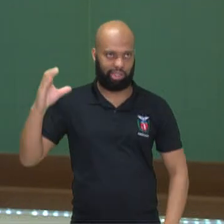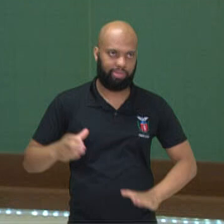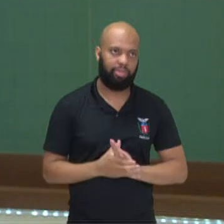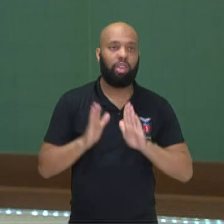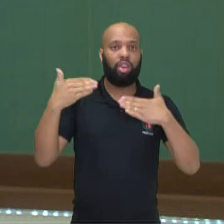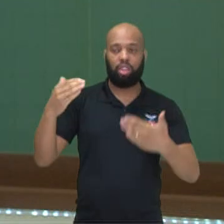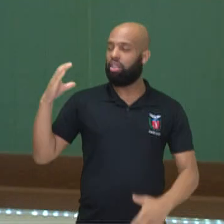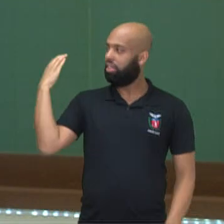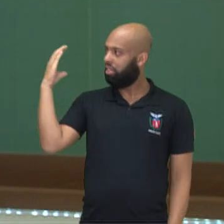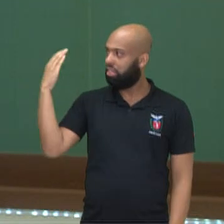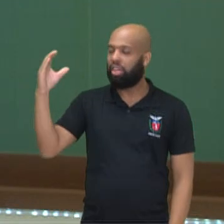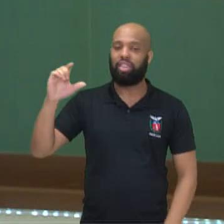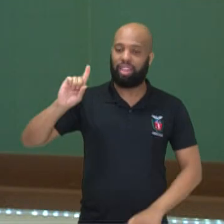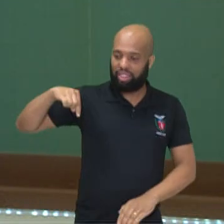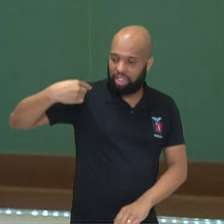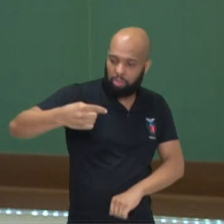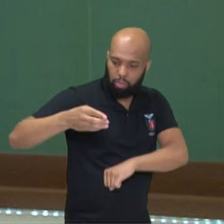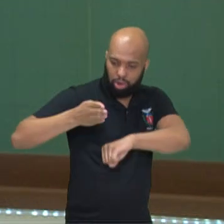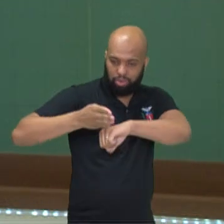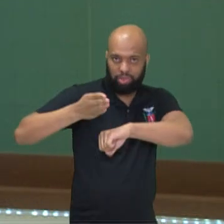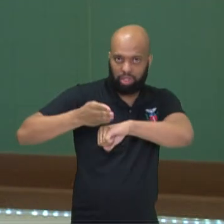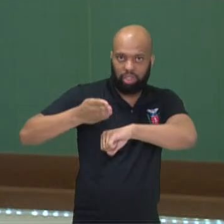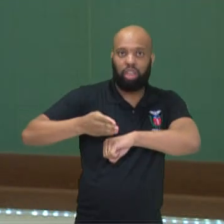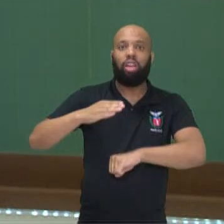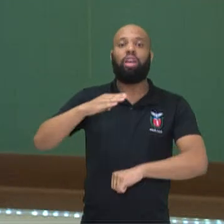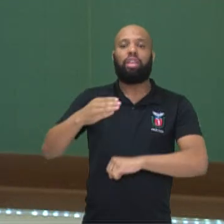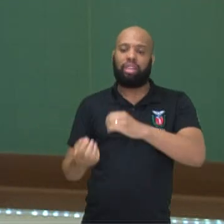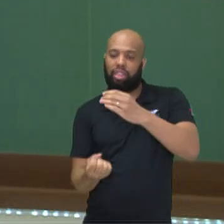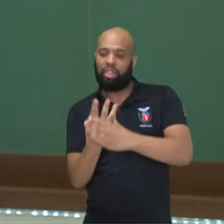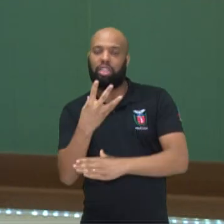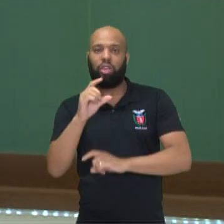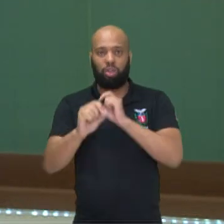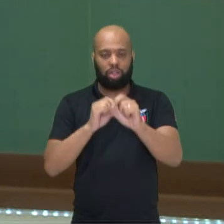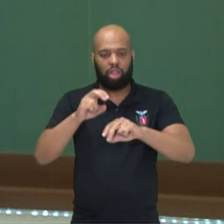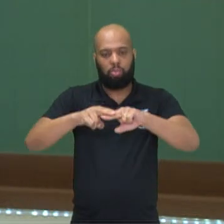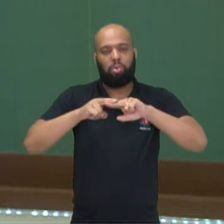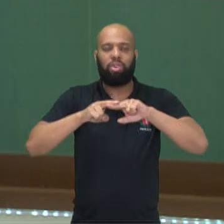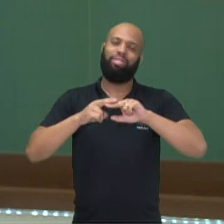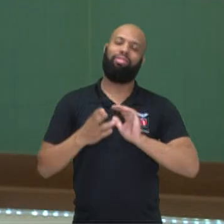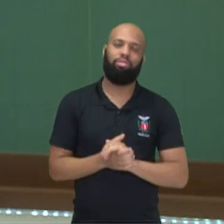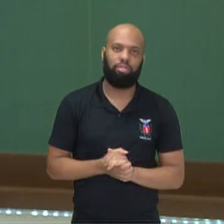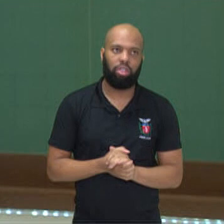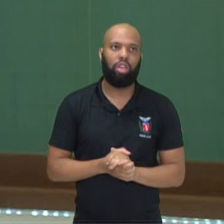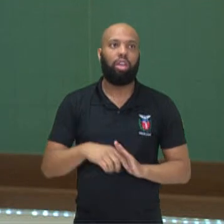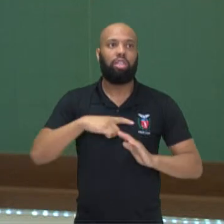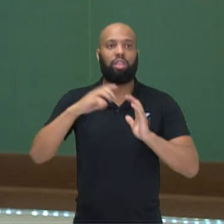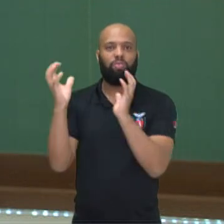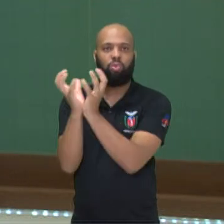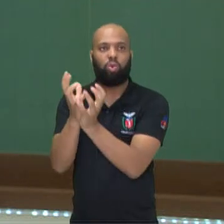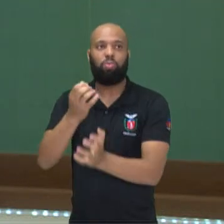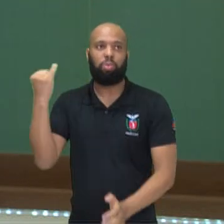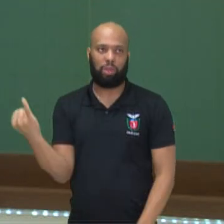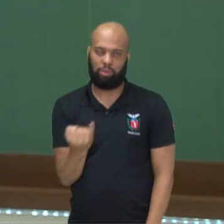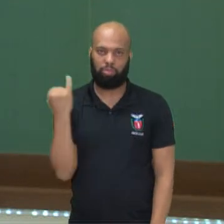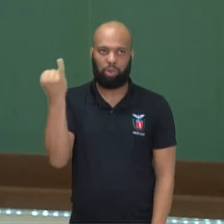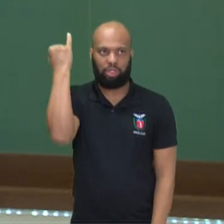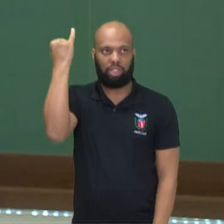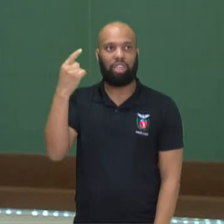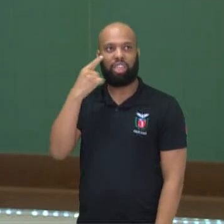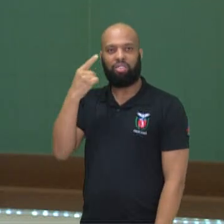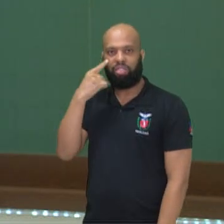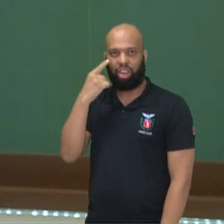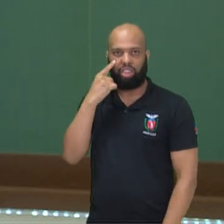A ciência na pós-modernidade surge justamente dessa pretensão. E um grupo muito importante